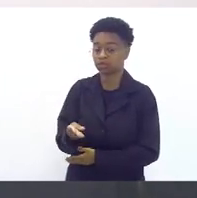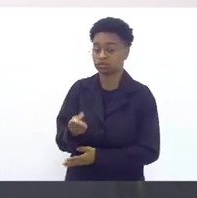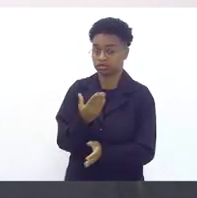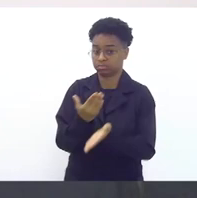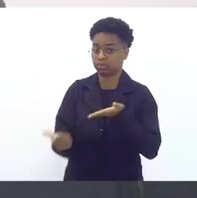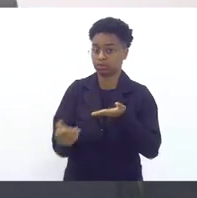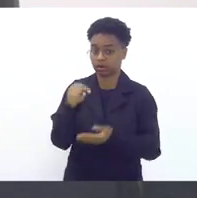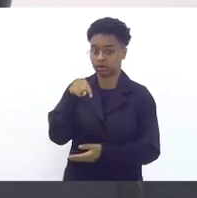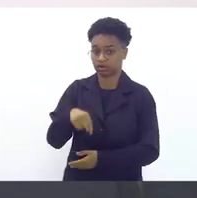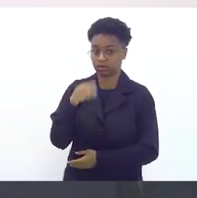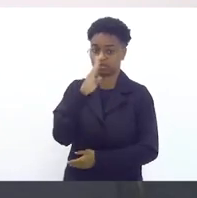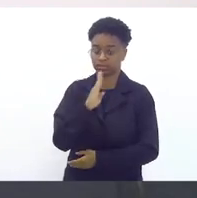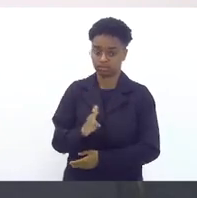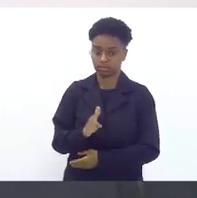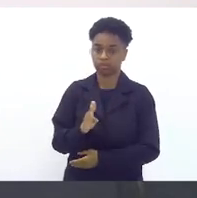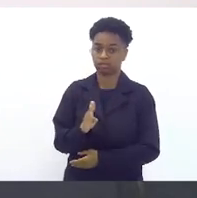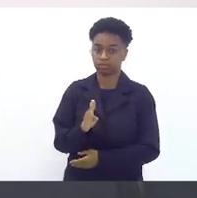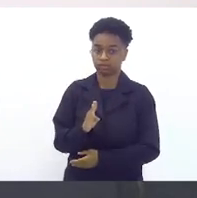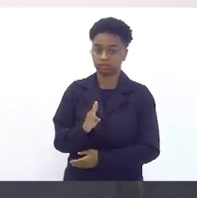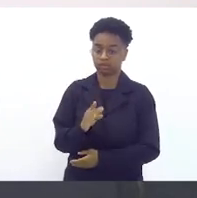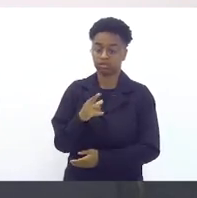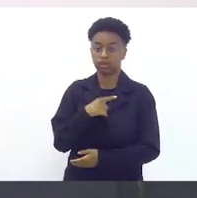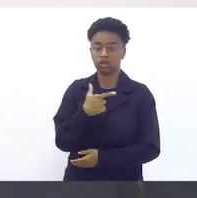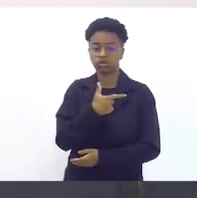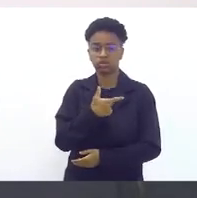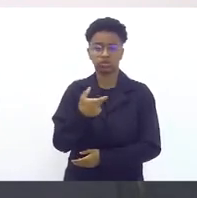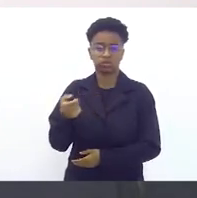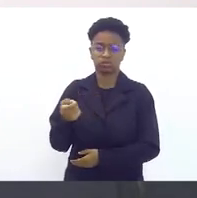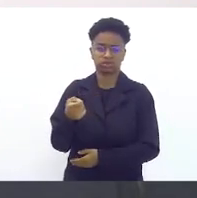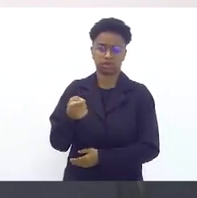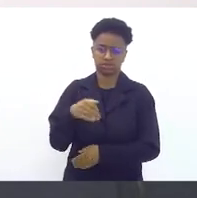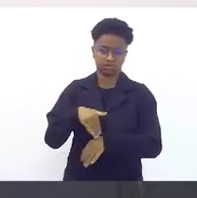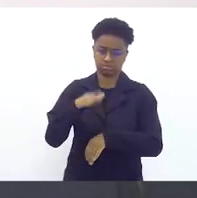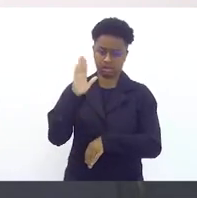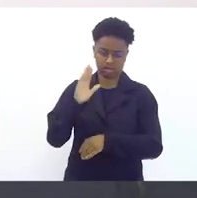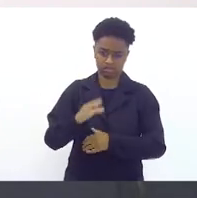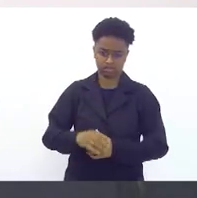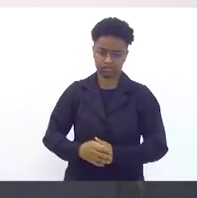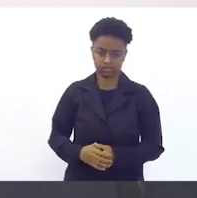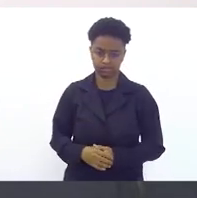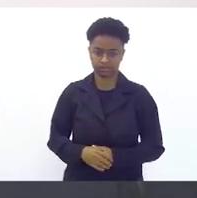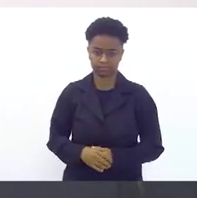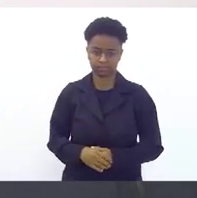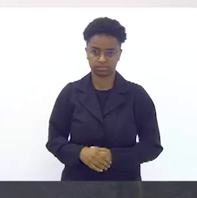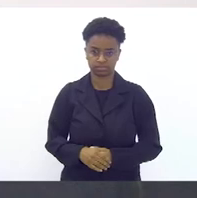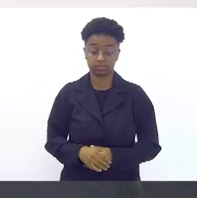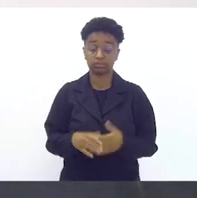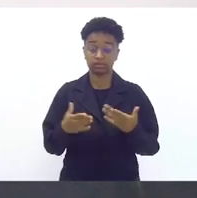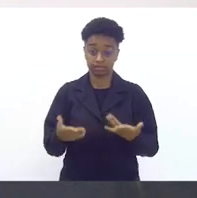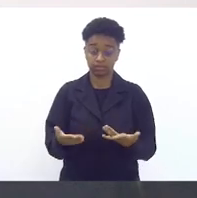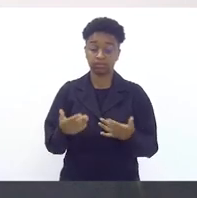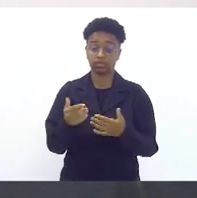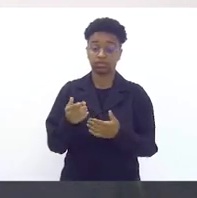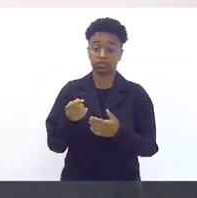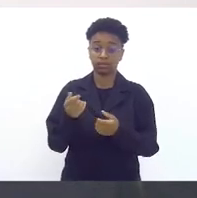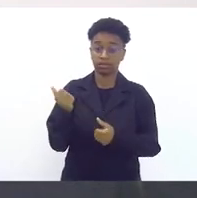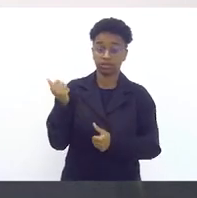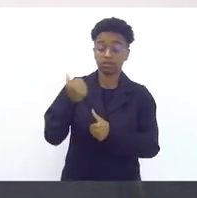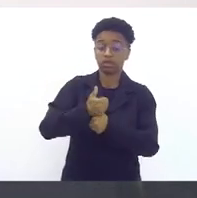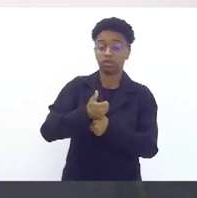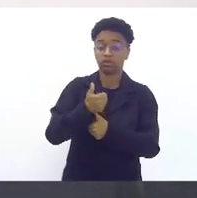as perdas das mais dos entes subnacionais. Eles vão compensar 24,